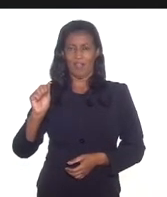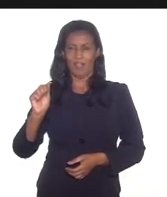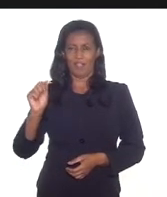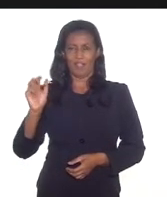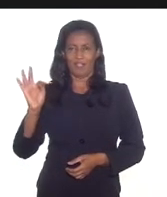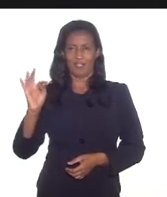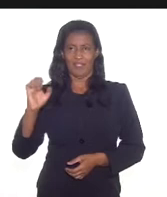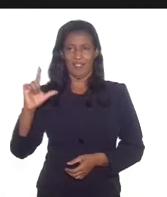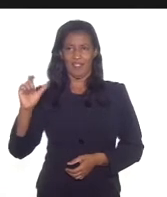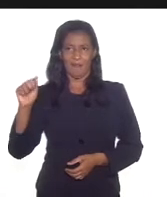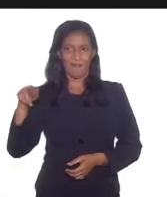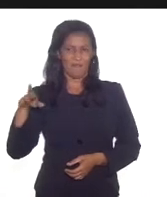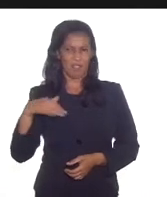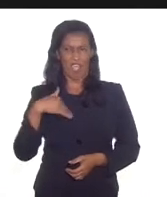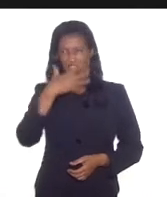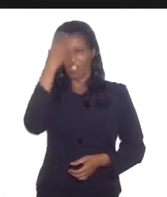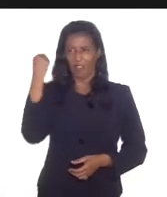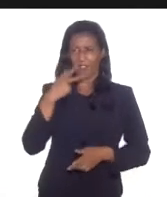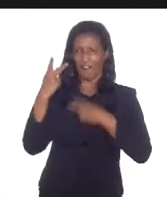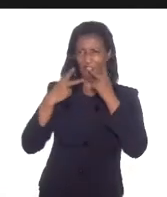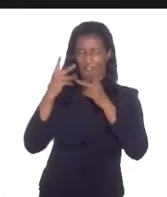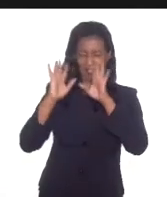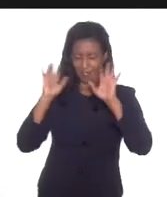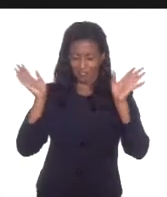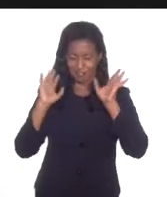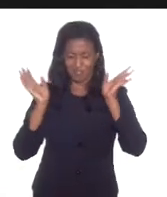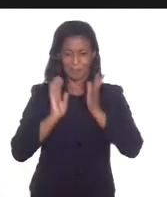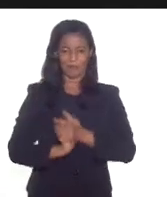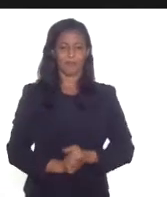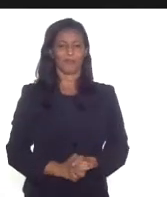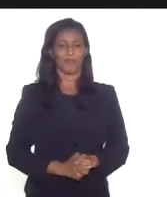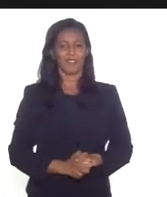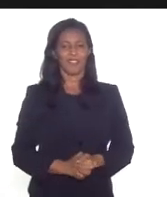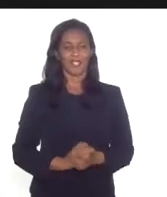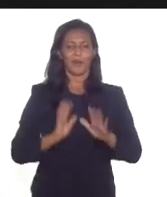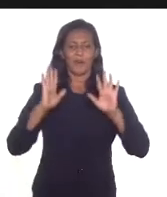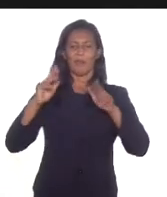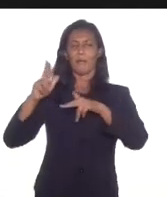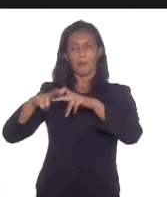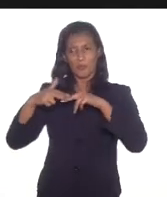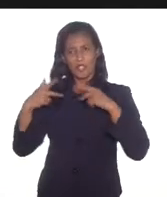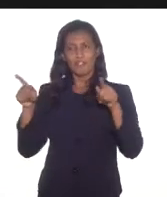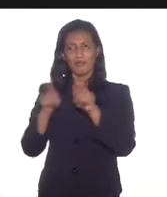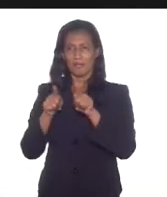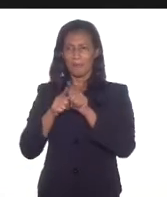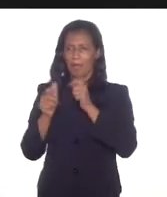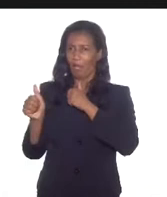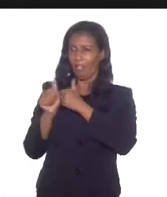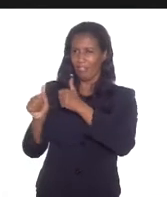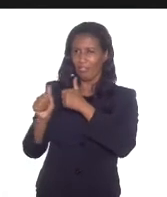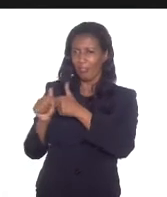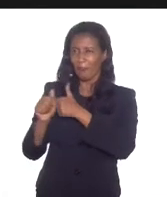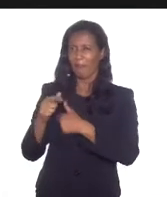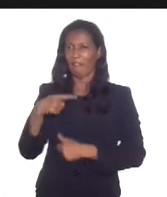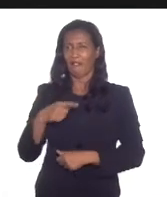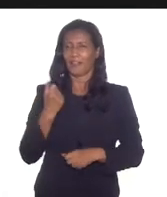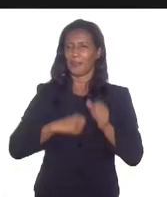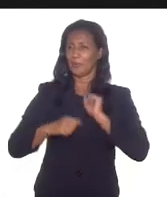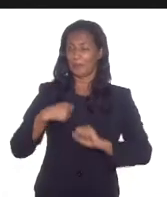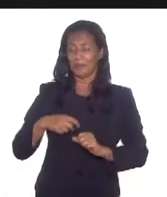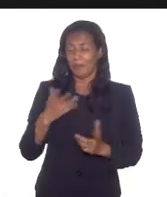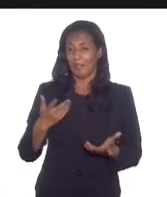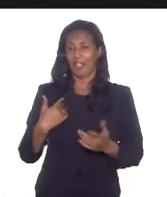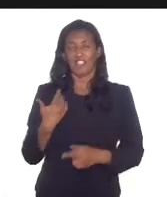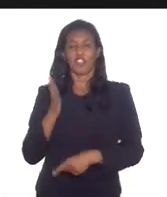Acautelamento. Fugiu, agora não foi, porque eu também não estou lendo. É, mas então, deve ser por isso também que eu estou acompanhando a senhora no bonequinho lá, que a gente só